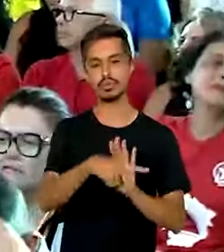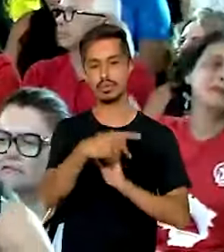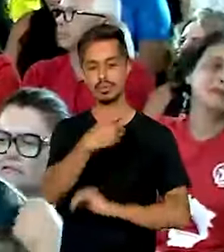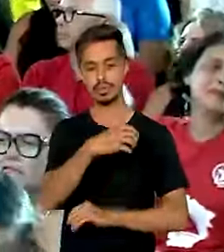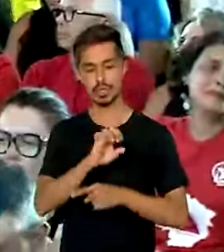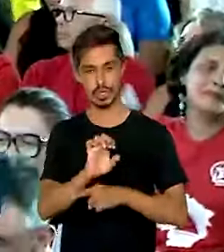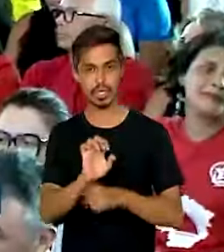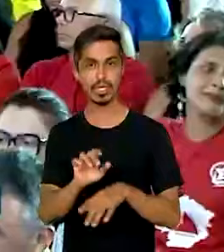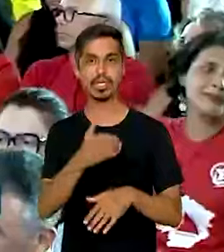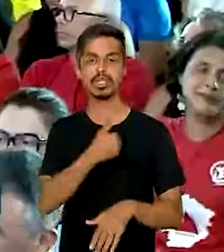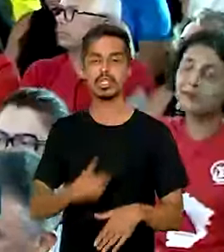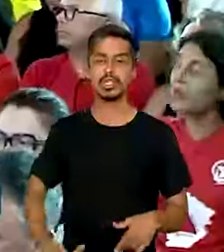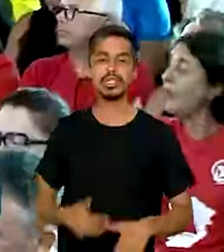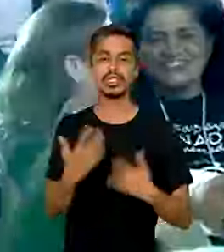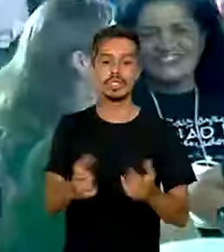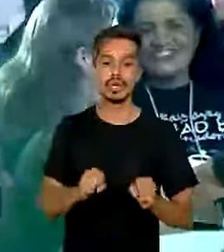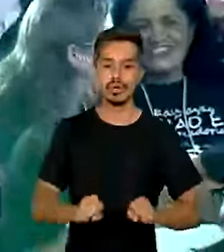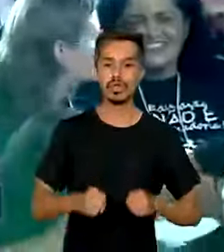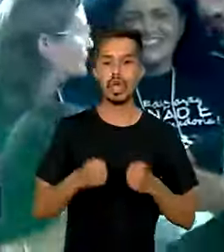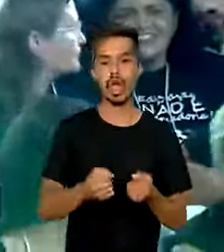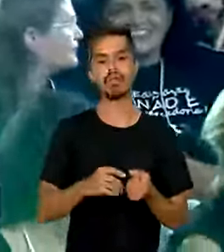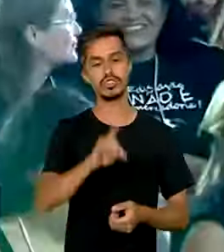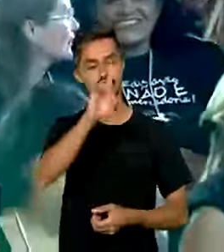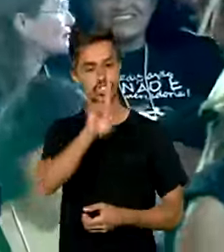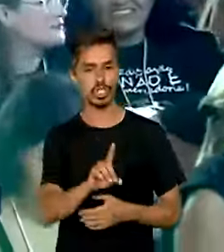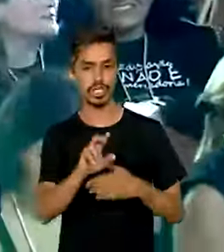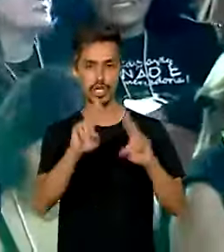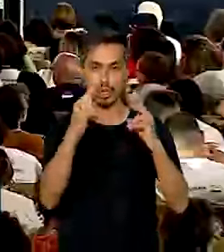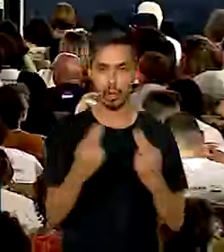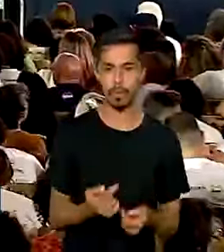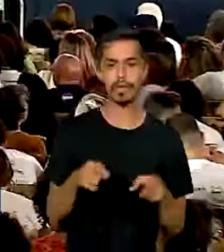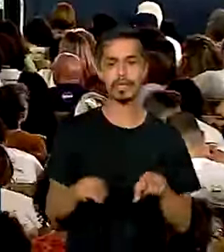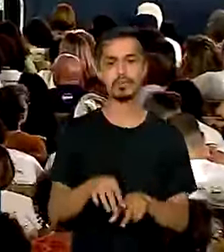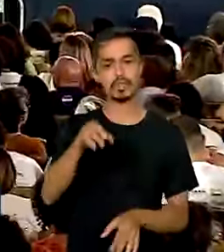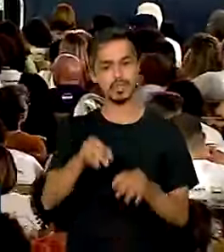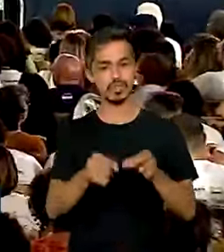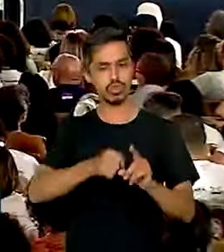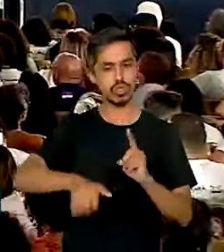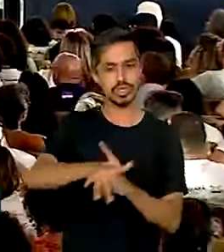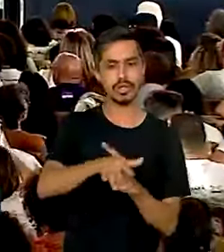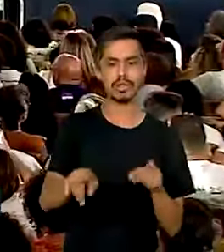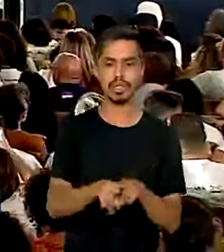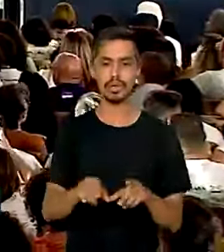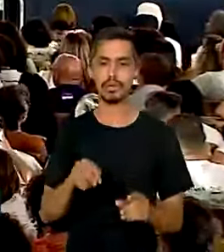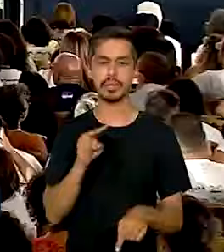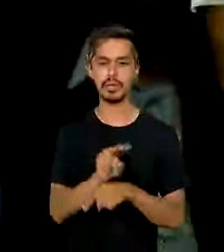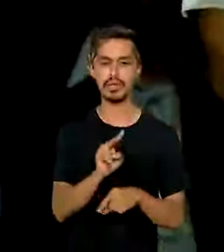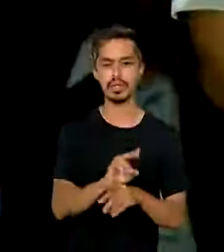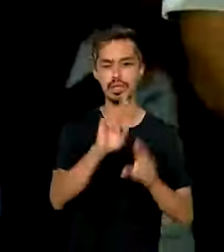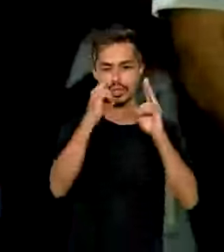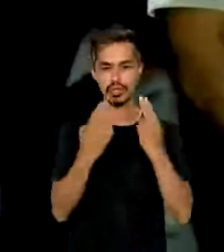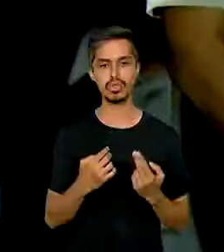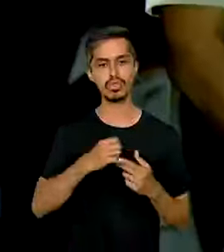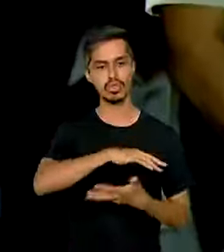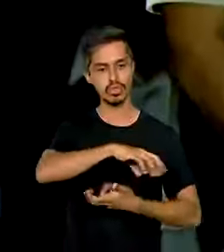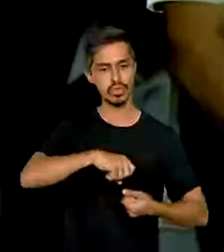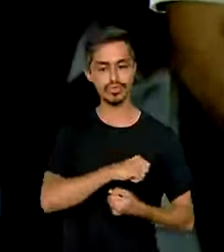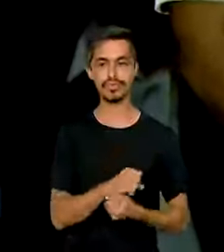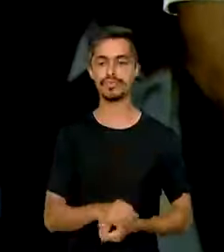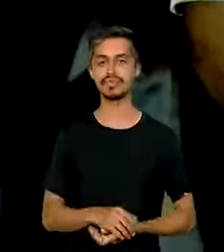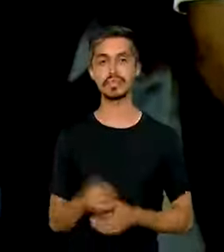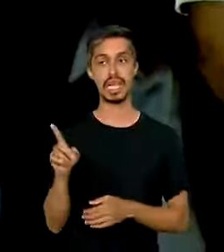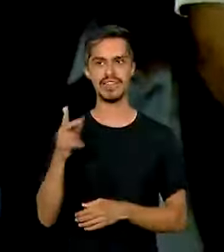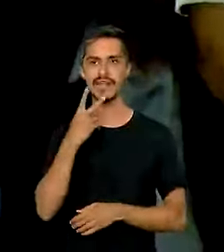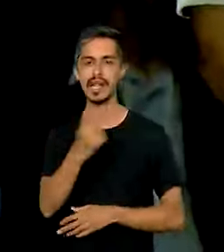deve garantir a educação como direito humano, com justiça social e desenvolvimento socioambiental sustentável. O dia de hoje é